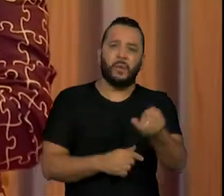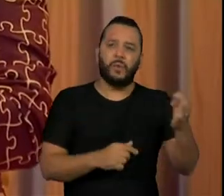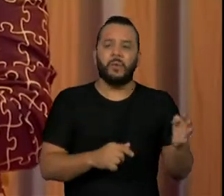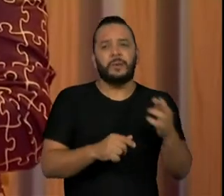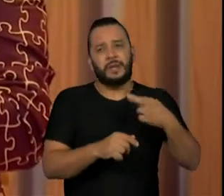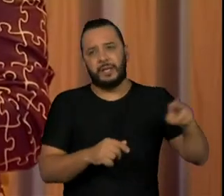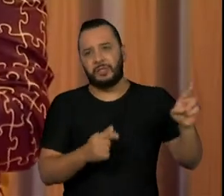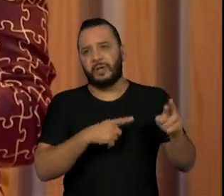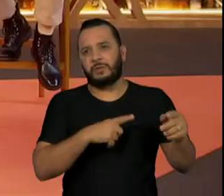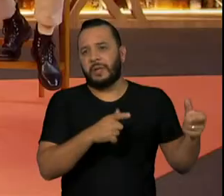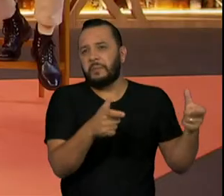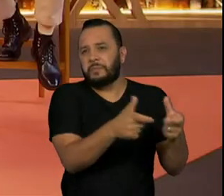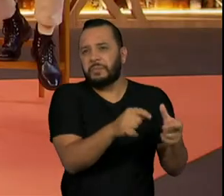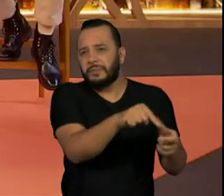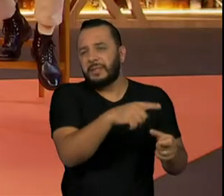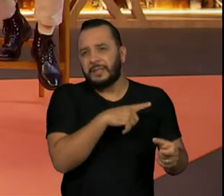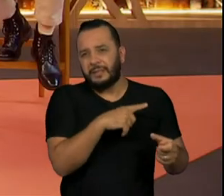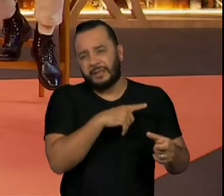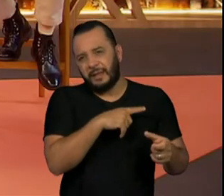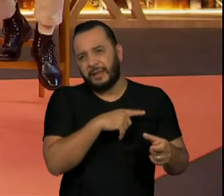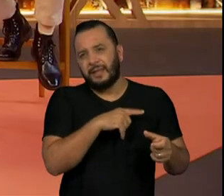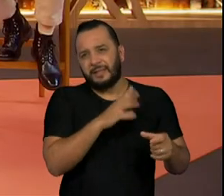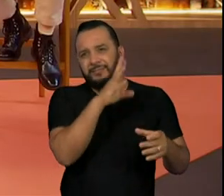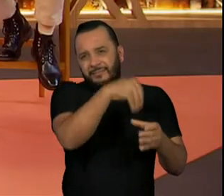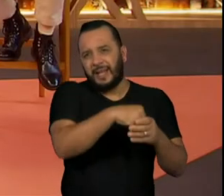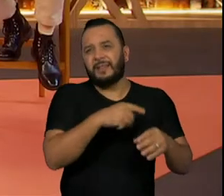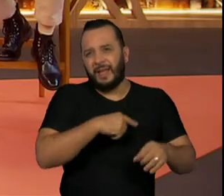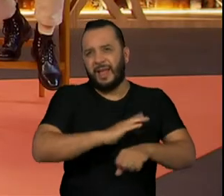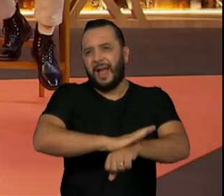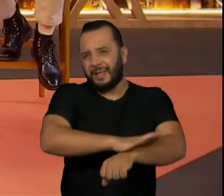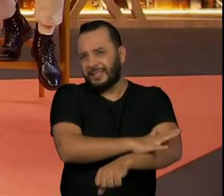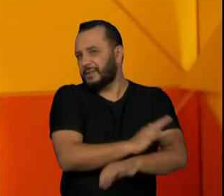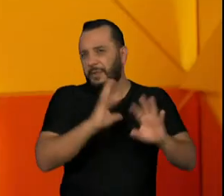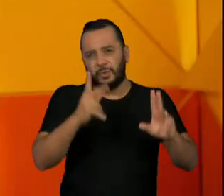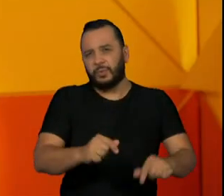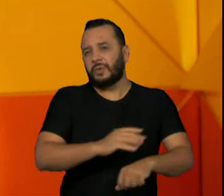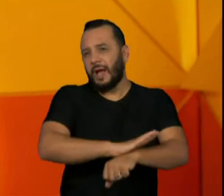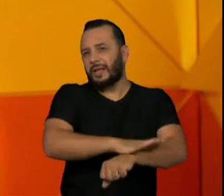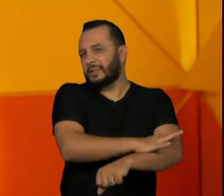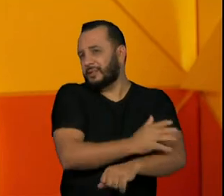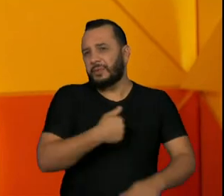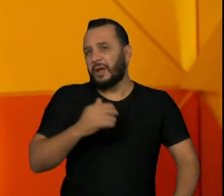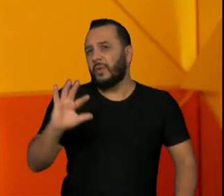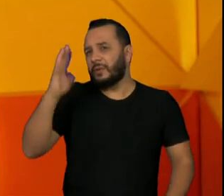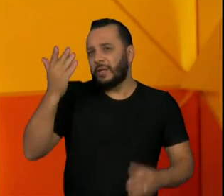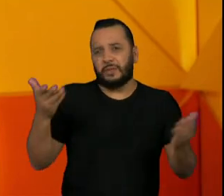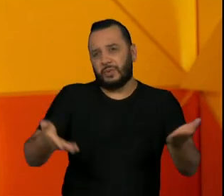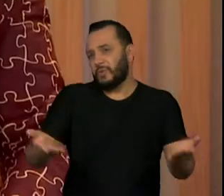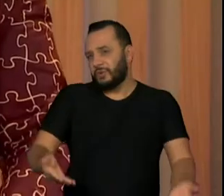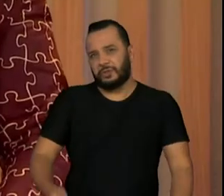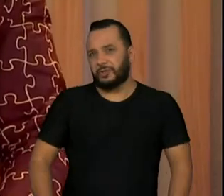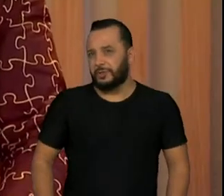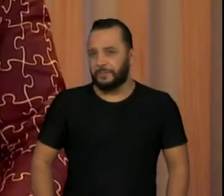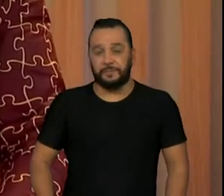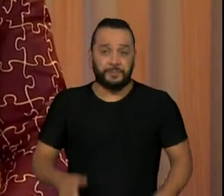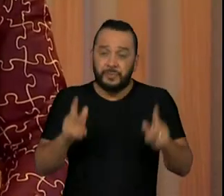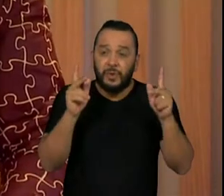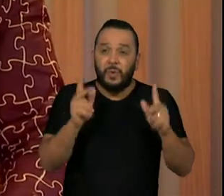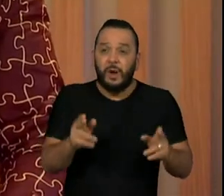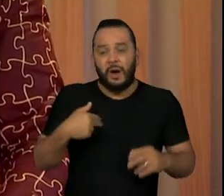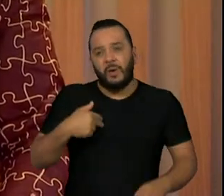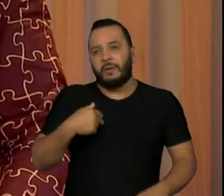religiões afrodiaspóricas. A gente não pode tirar. É racismo, é tudo racismo, não é? O que acontece hoje com